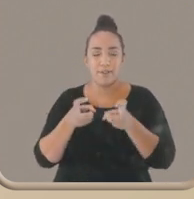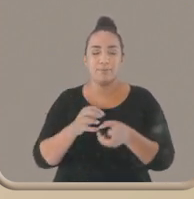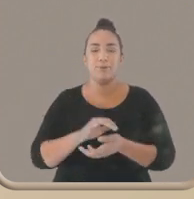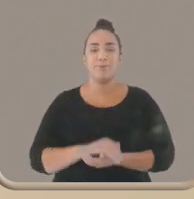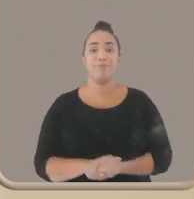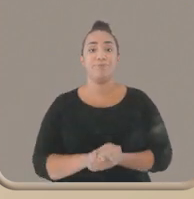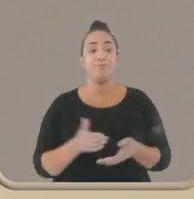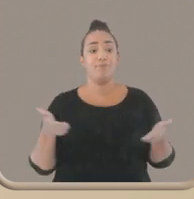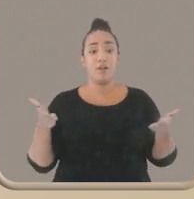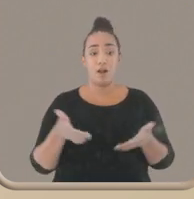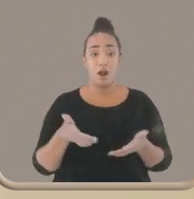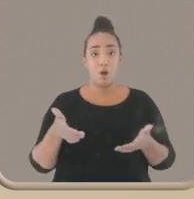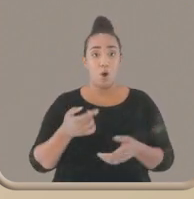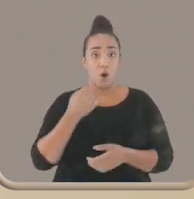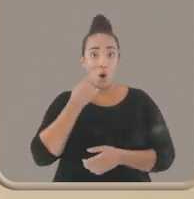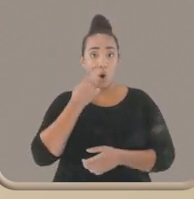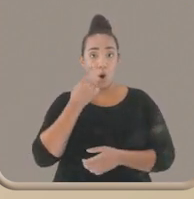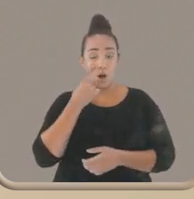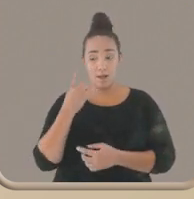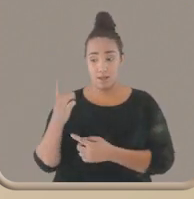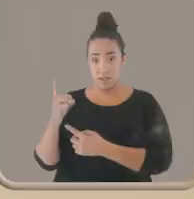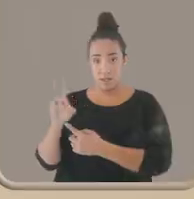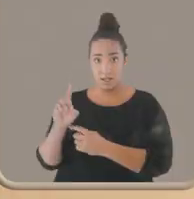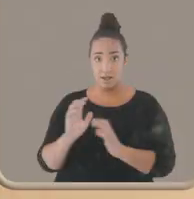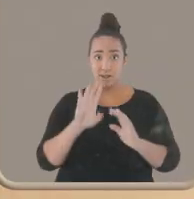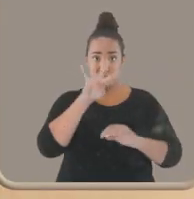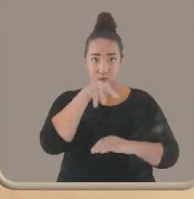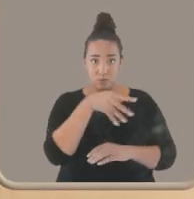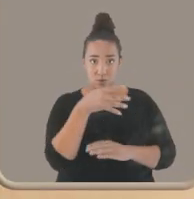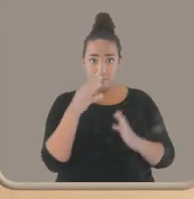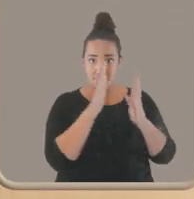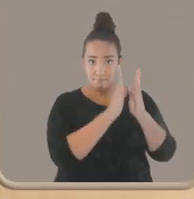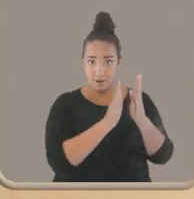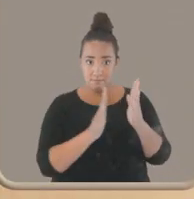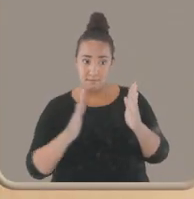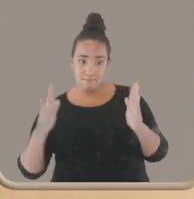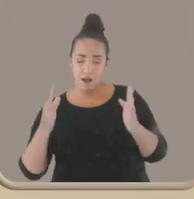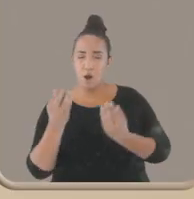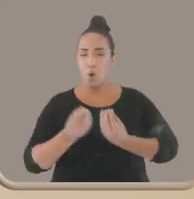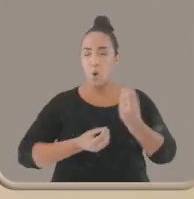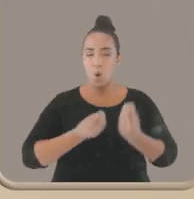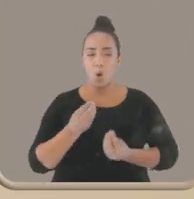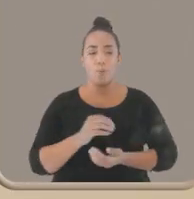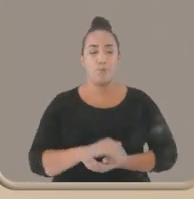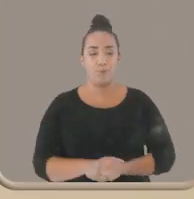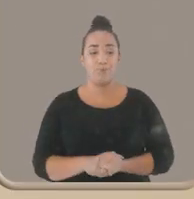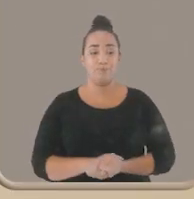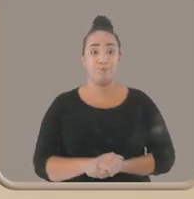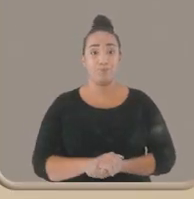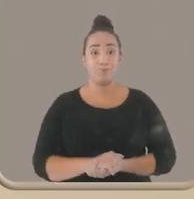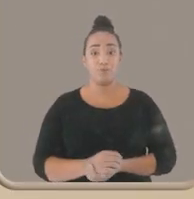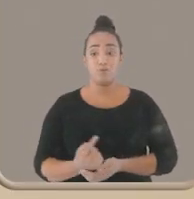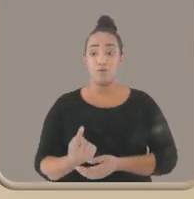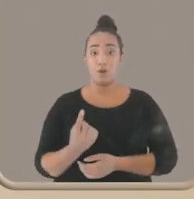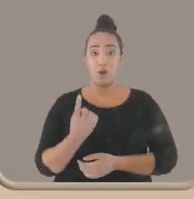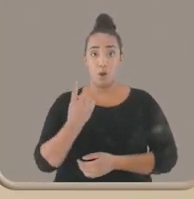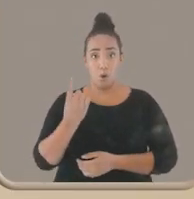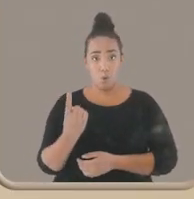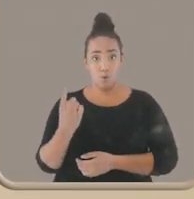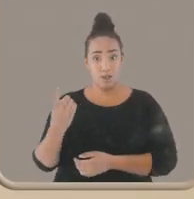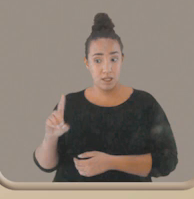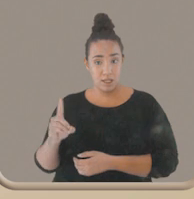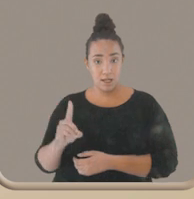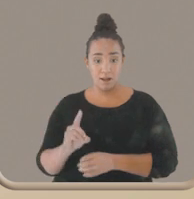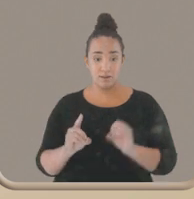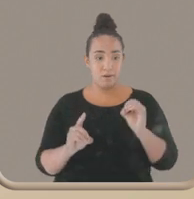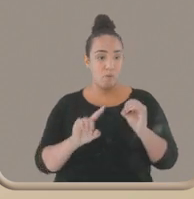representar 1/10 no quadro de ordens. Como você acha que ficaria? Em 1/10, eu não tenho nenhuma